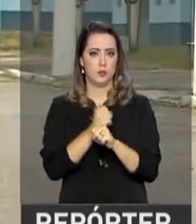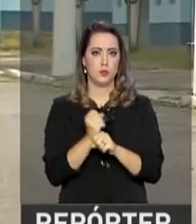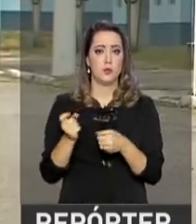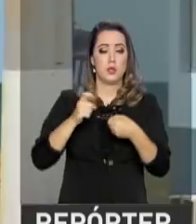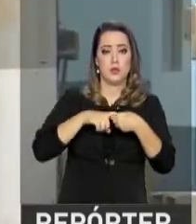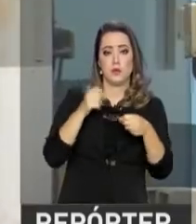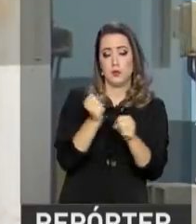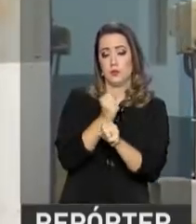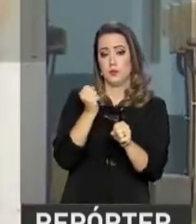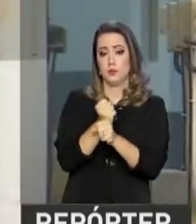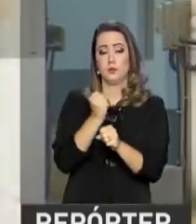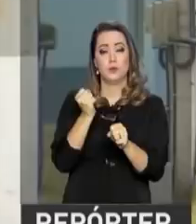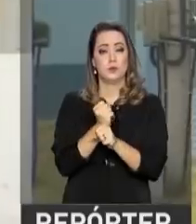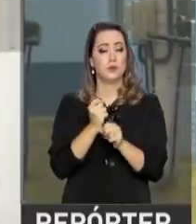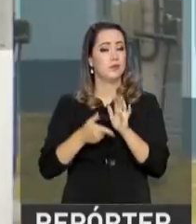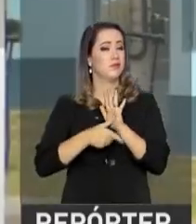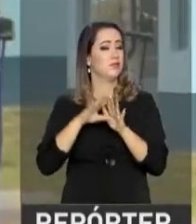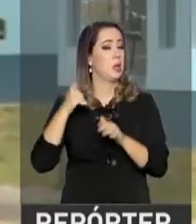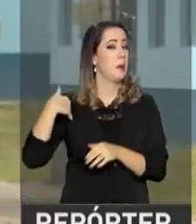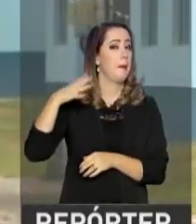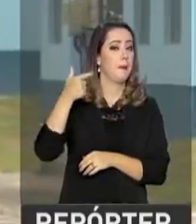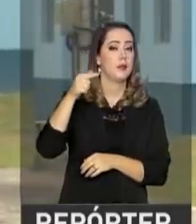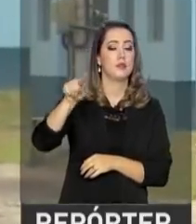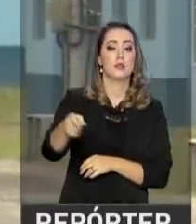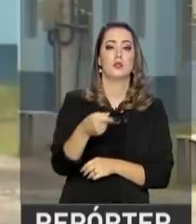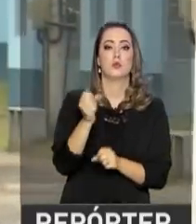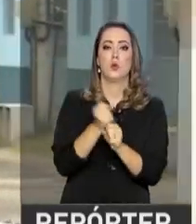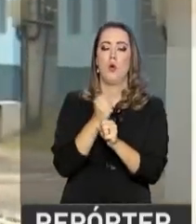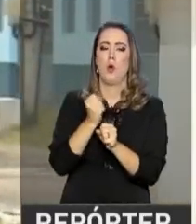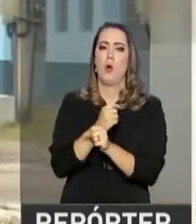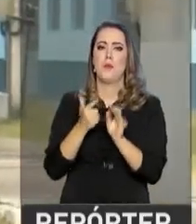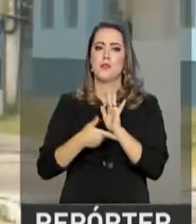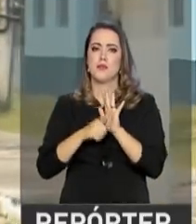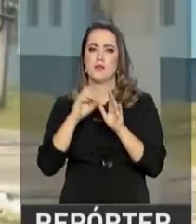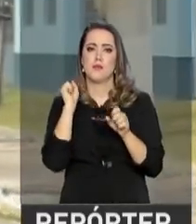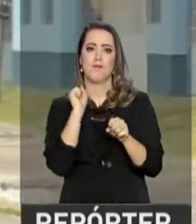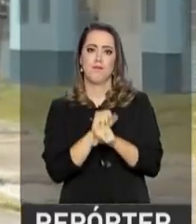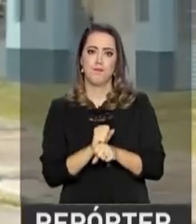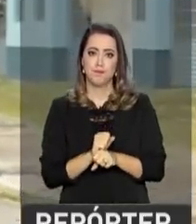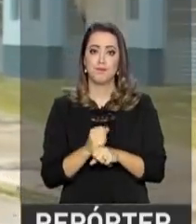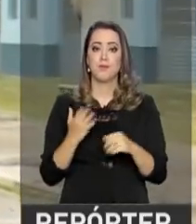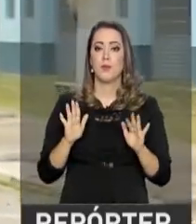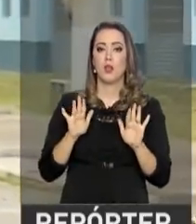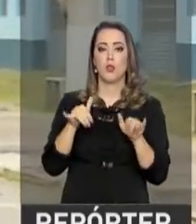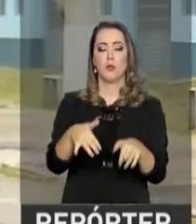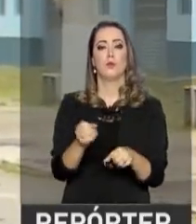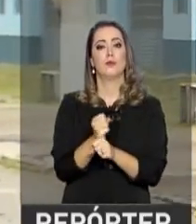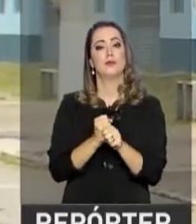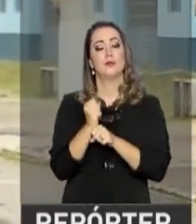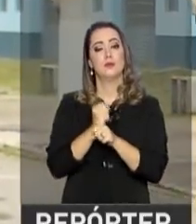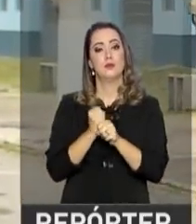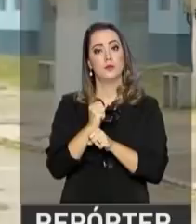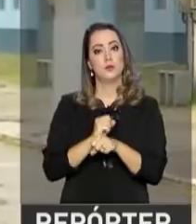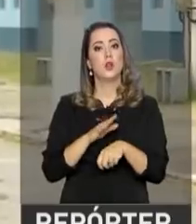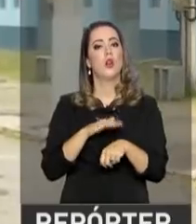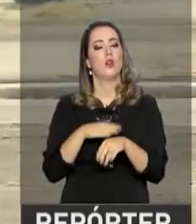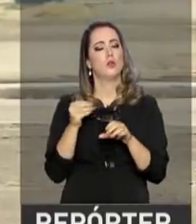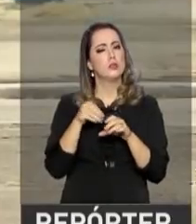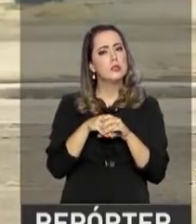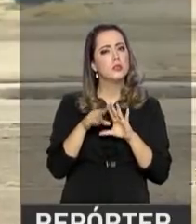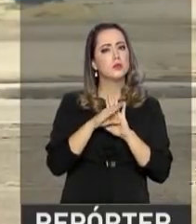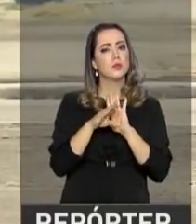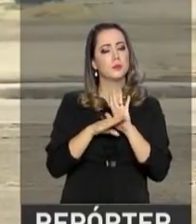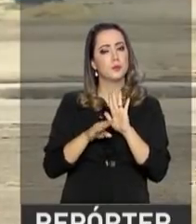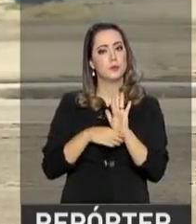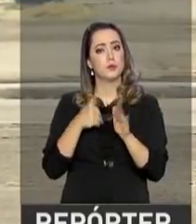retomar e concluir mais de sete mil obras que estavam paradas até o fim do ano dentro do agora é avançar